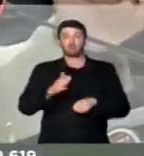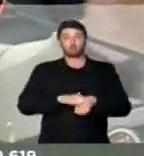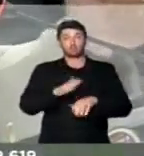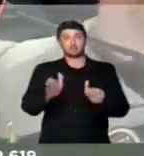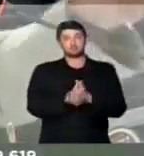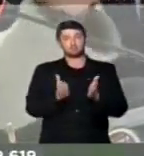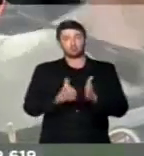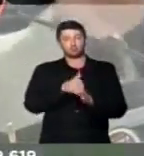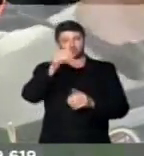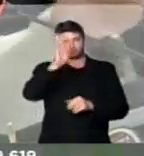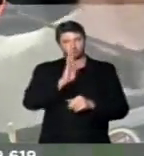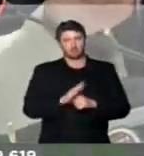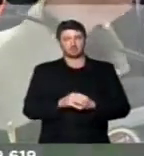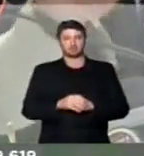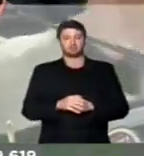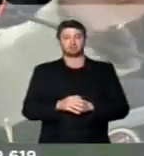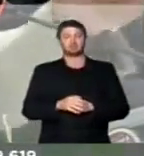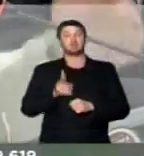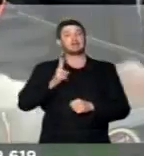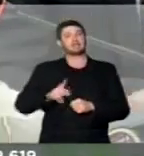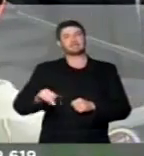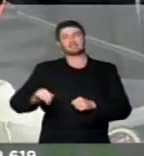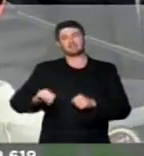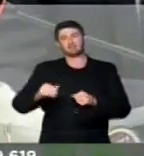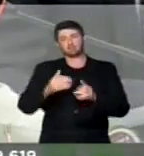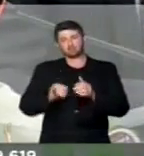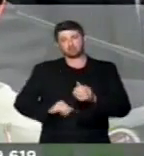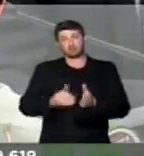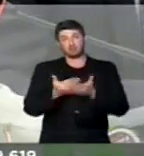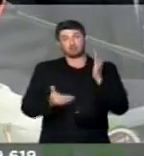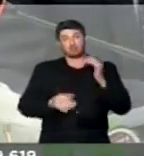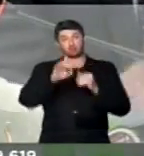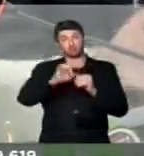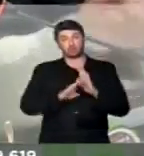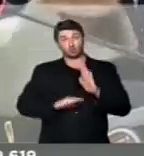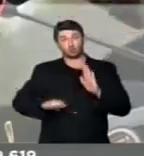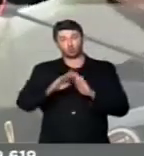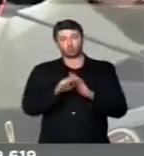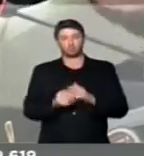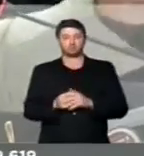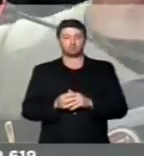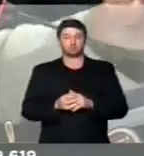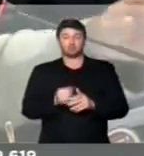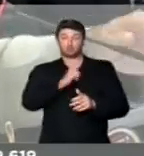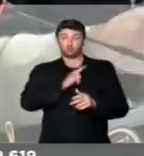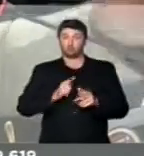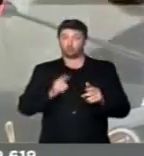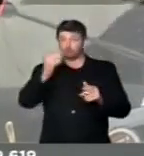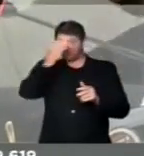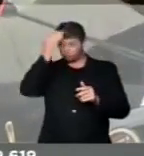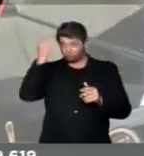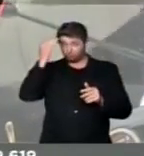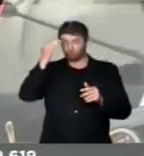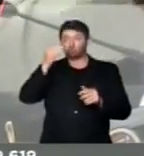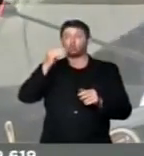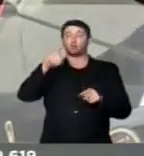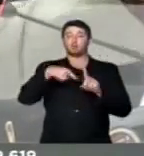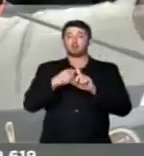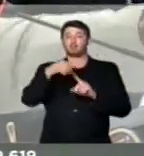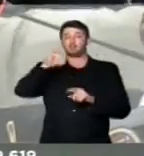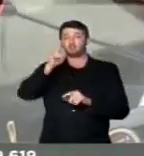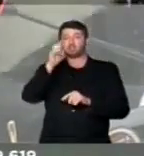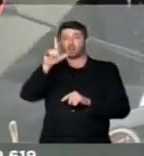nesse país são os que são sempre privados de direitos. E um eventual governo Michel Temer já tem aquela ponte